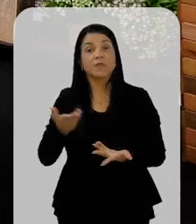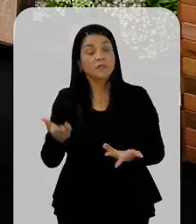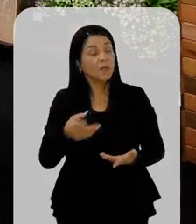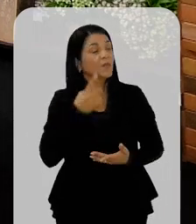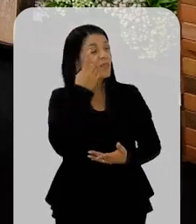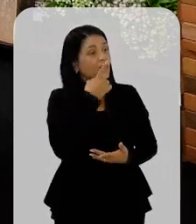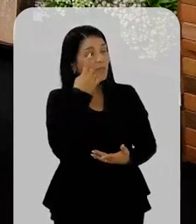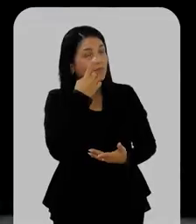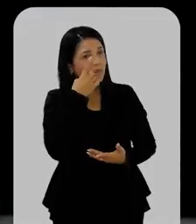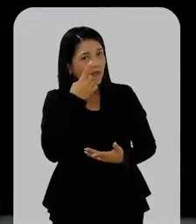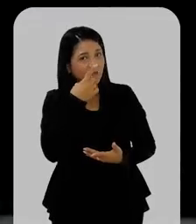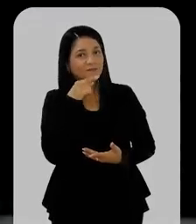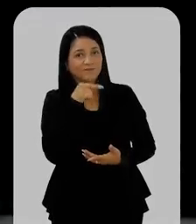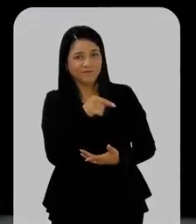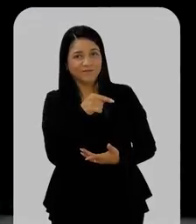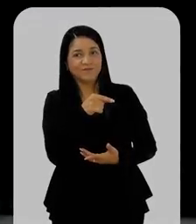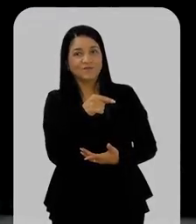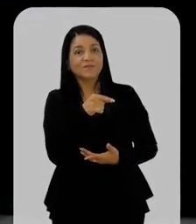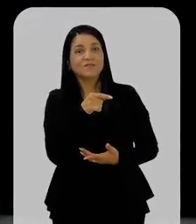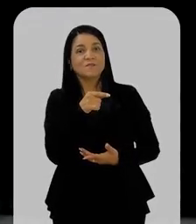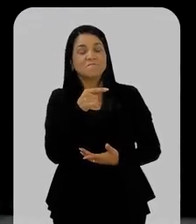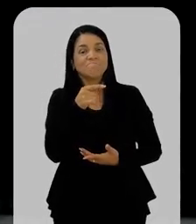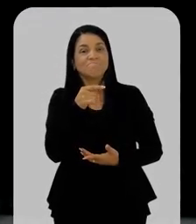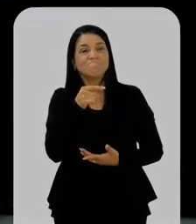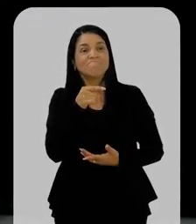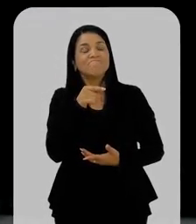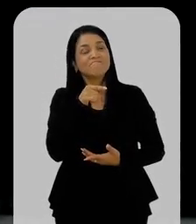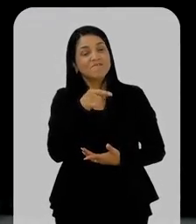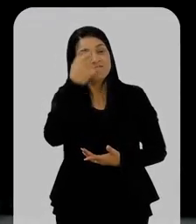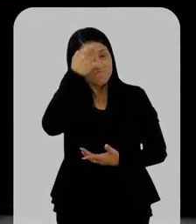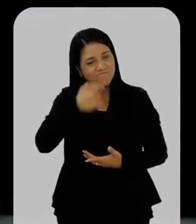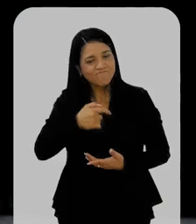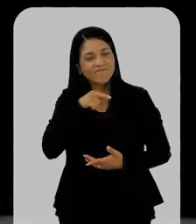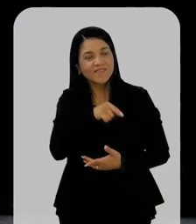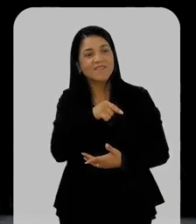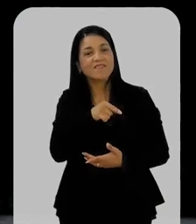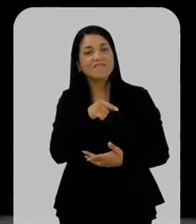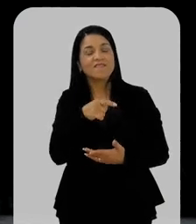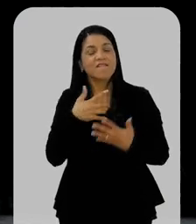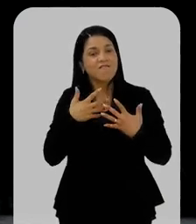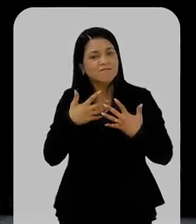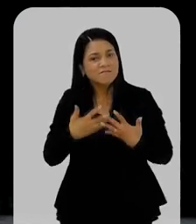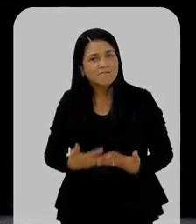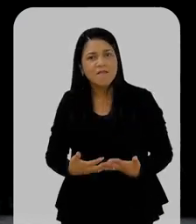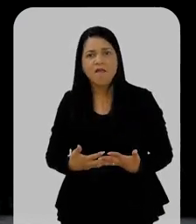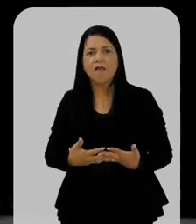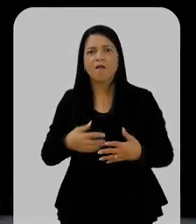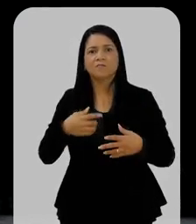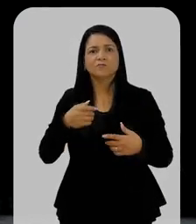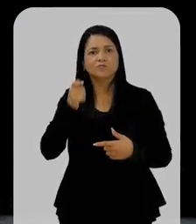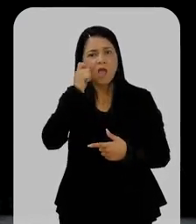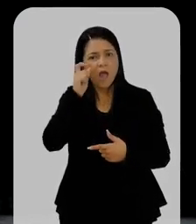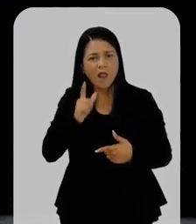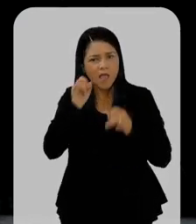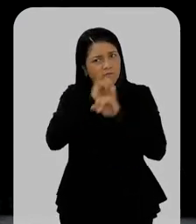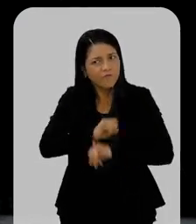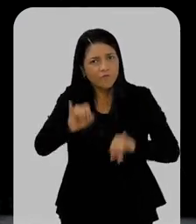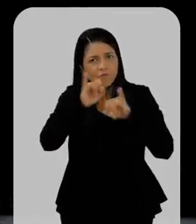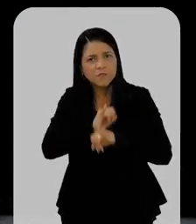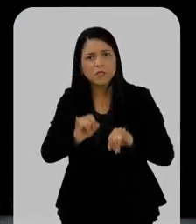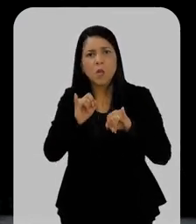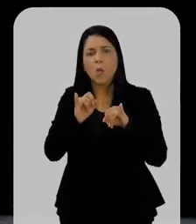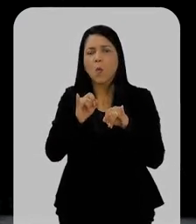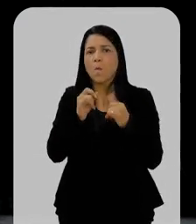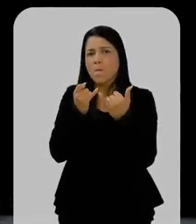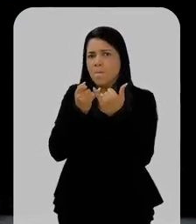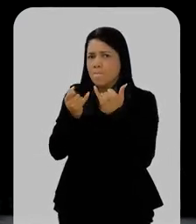Agora, deputado, você também é uma outra figura, vamos dizer assim, que também já está cansada de fazer alertas